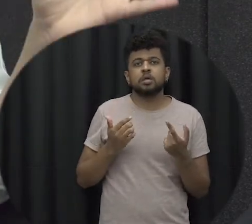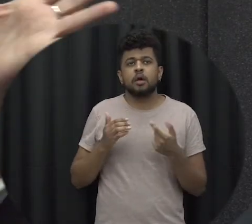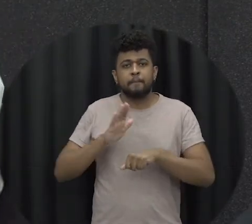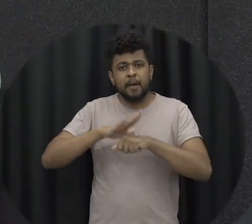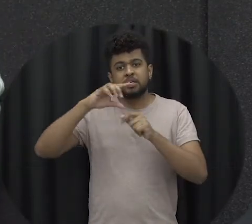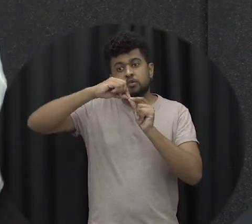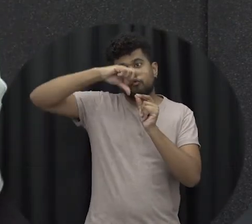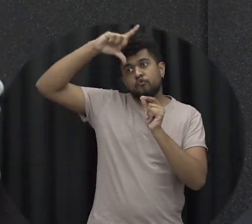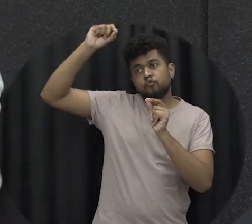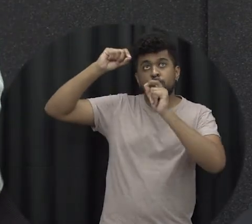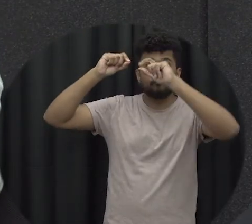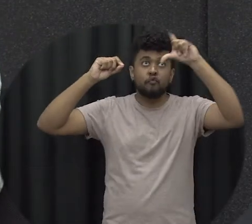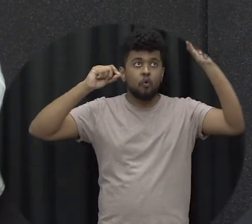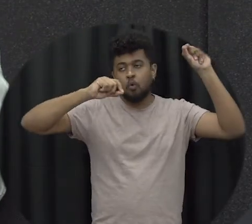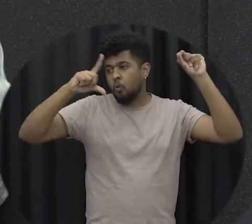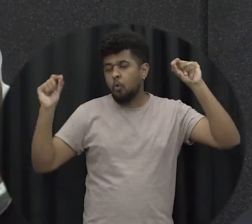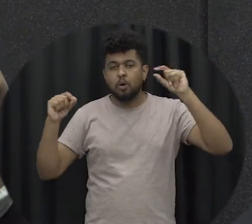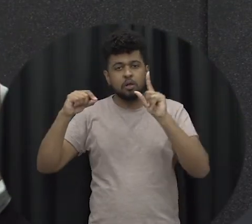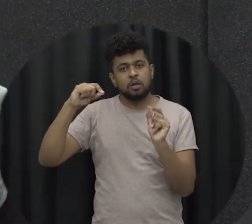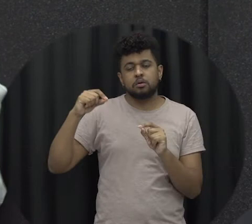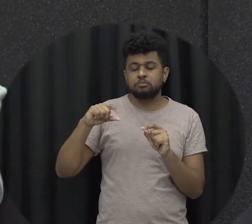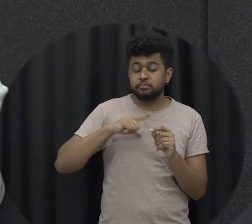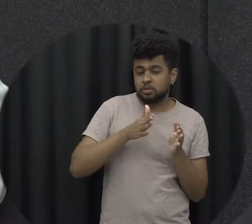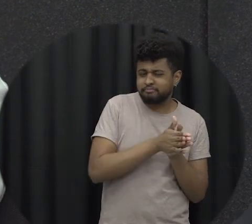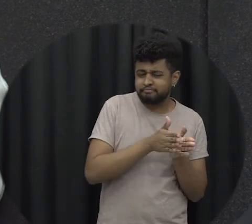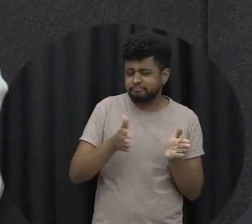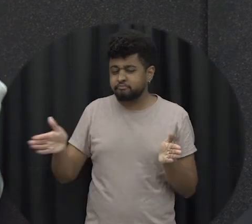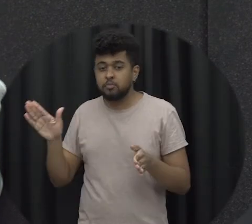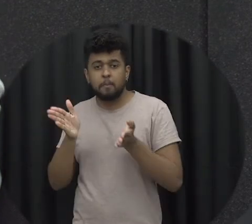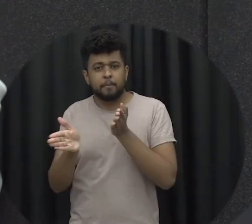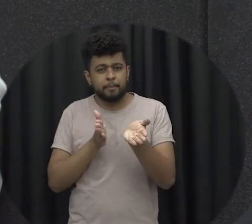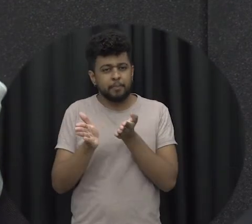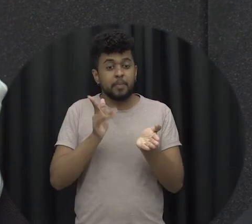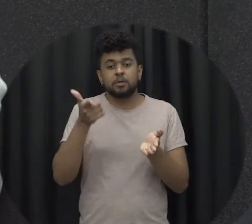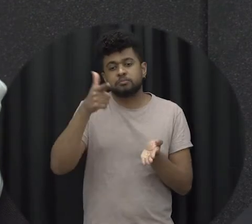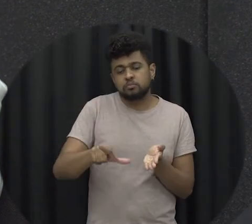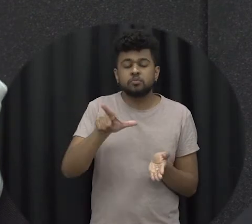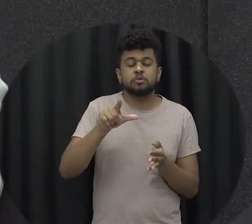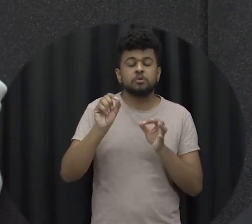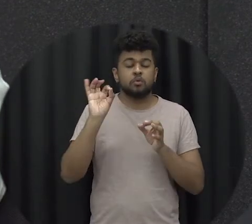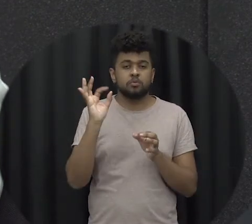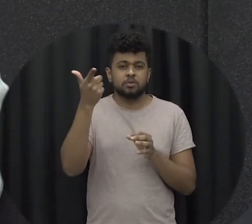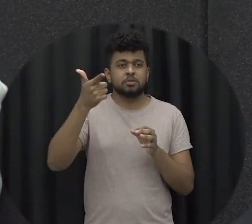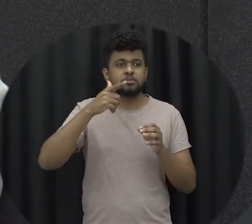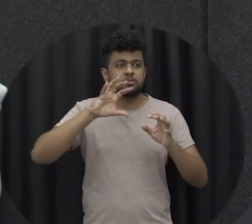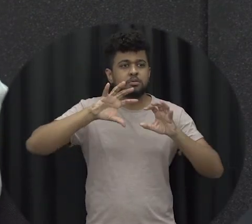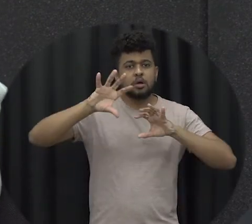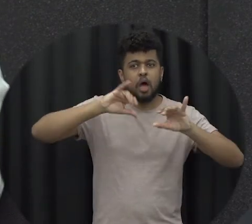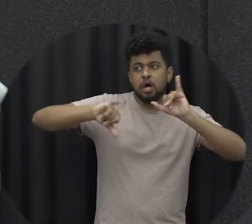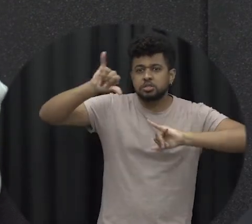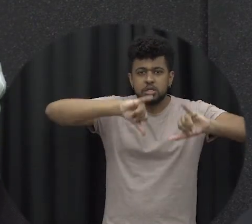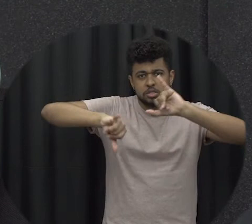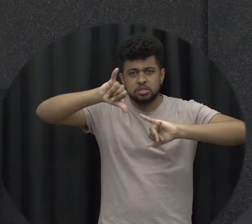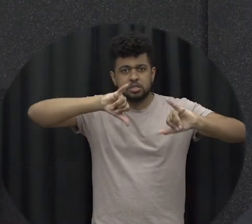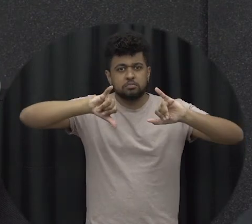mais folhas. Então, bem... a longo prazo, é mais ou menos isso que funciona, essa sinalização. A gente tem sinalização